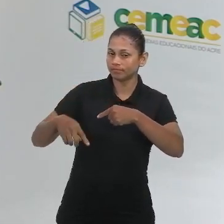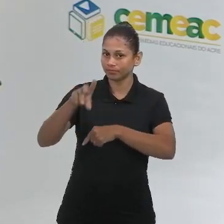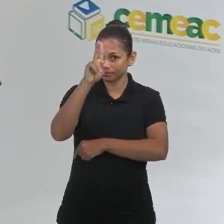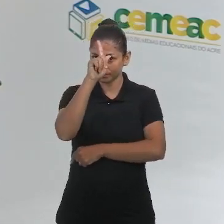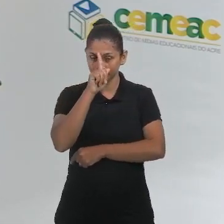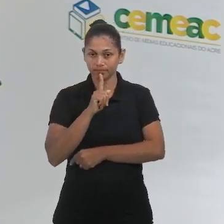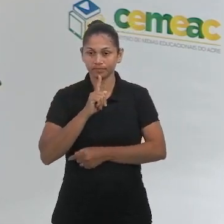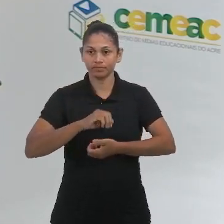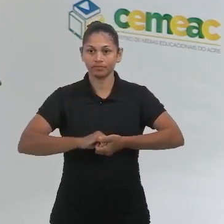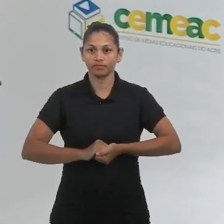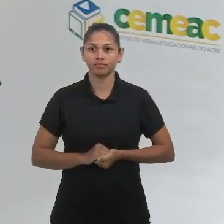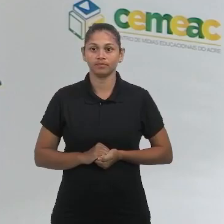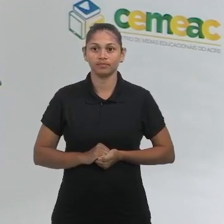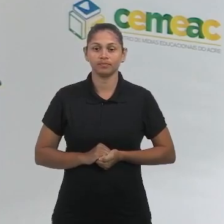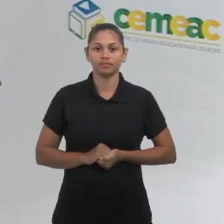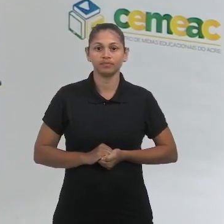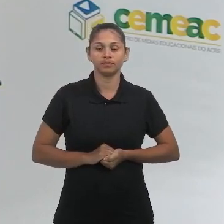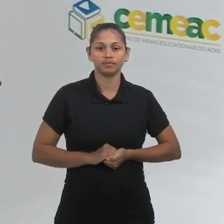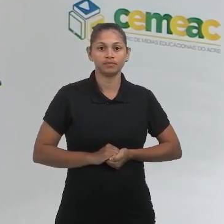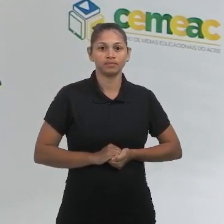texto.